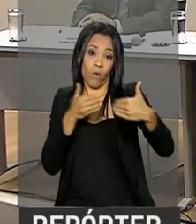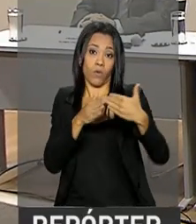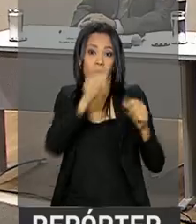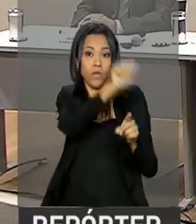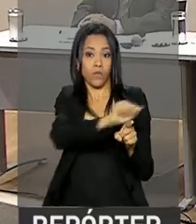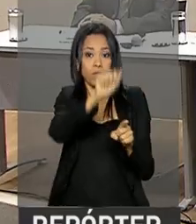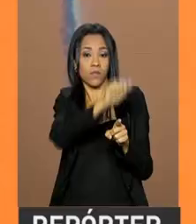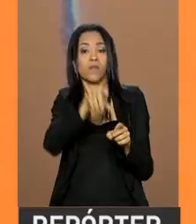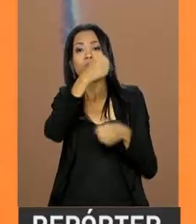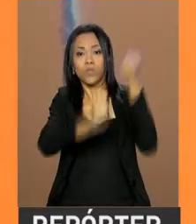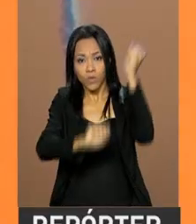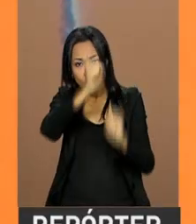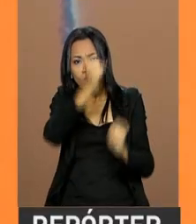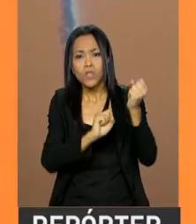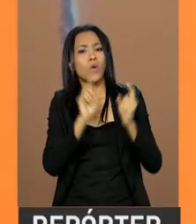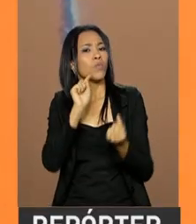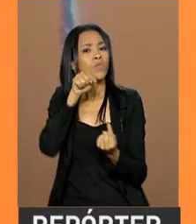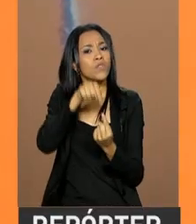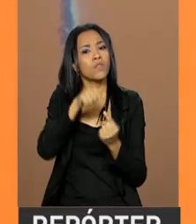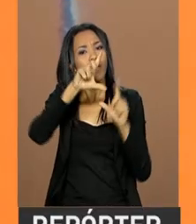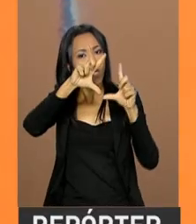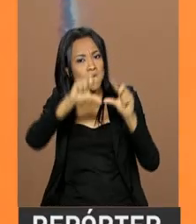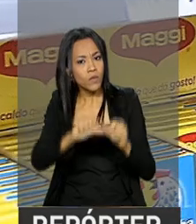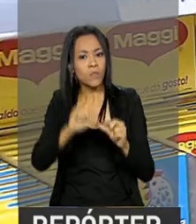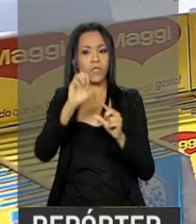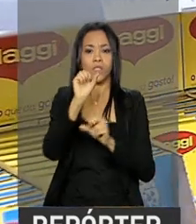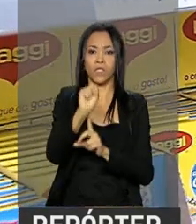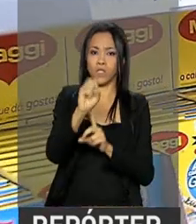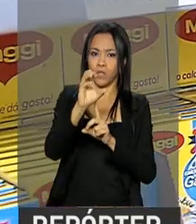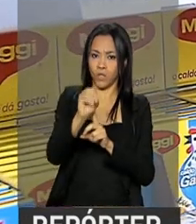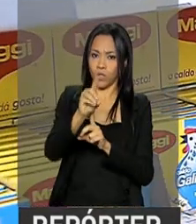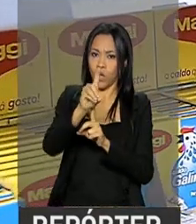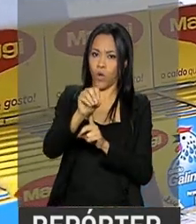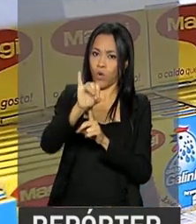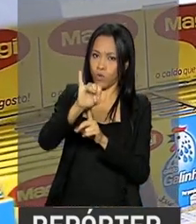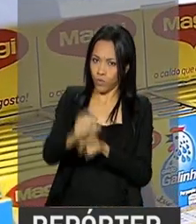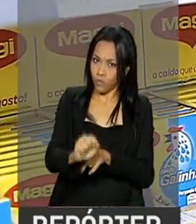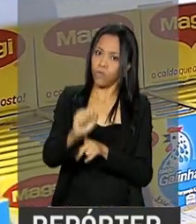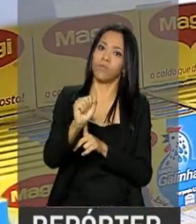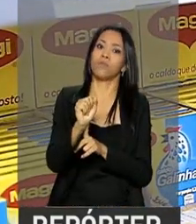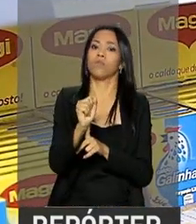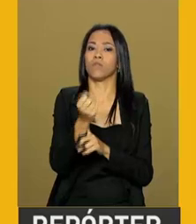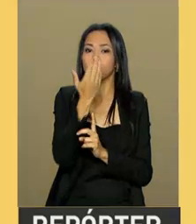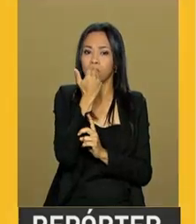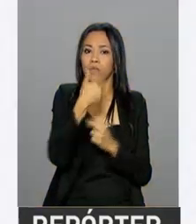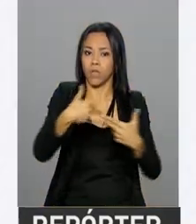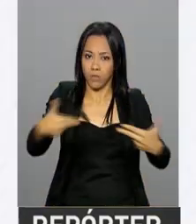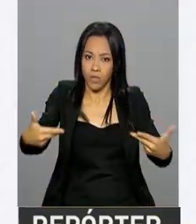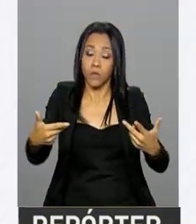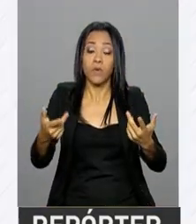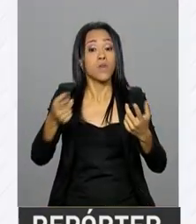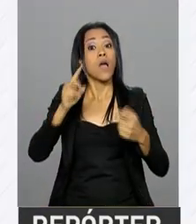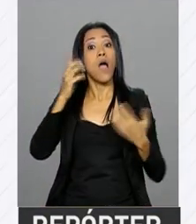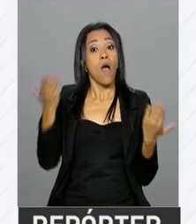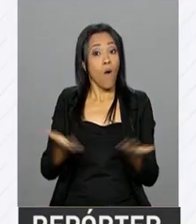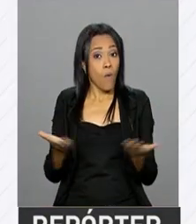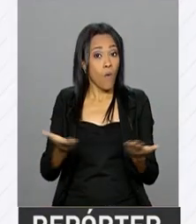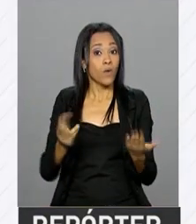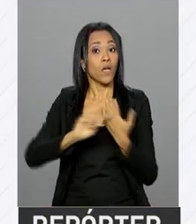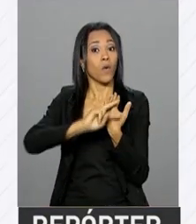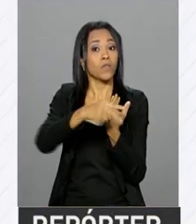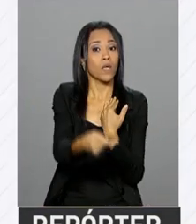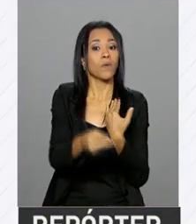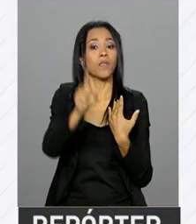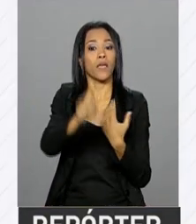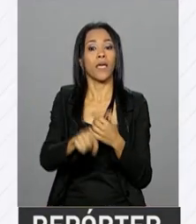Indústrias da Alimentação para reduzir as quantidades de sódio nos produtos mais consumidos no país. O resultado até agora é que